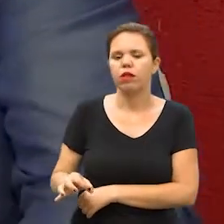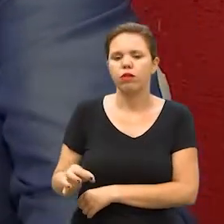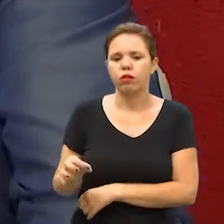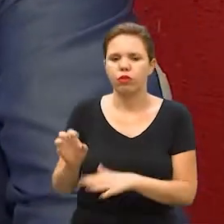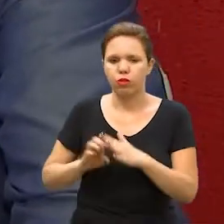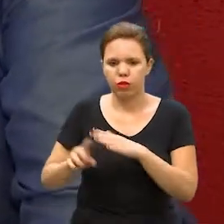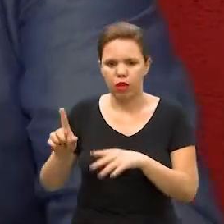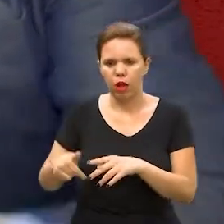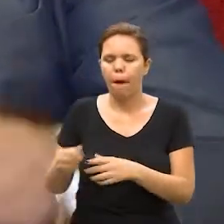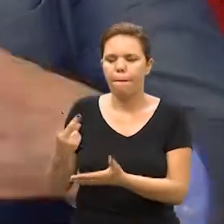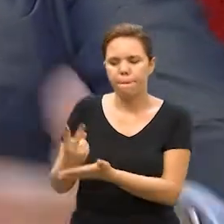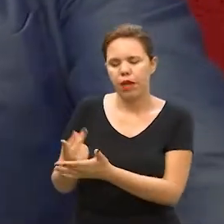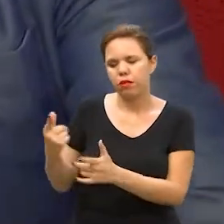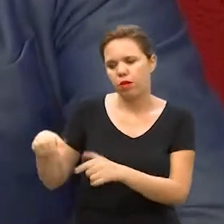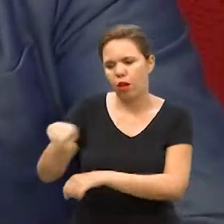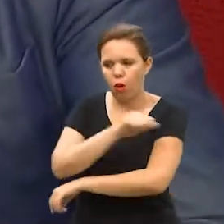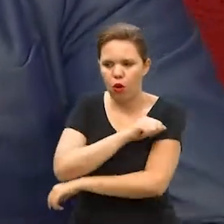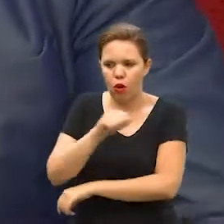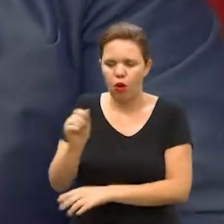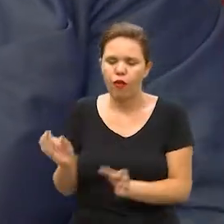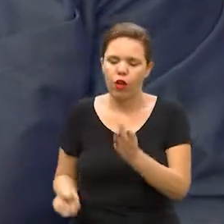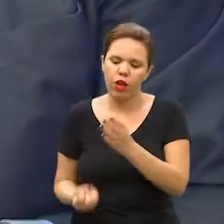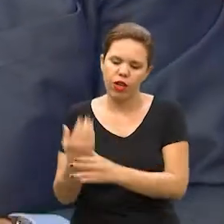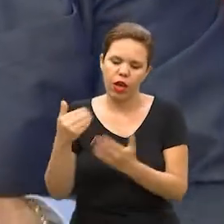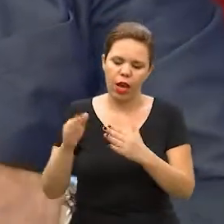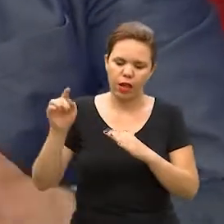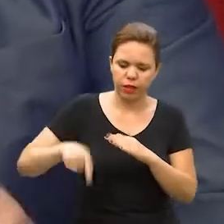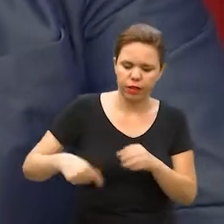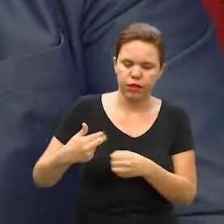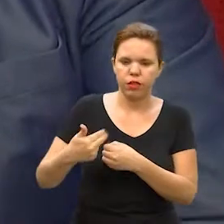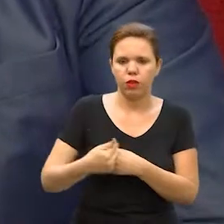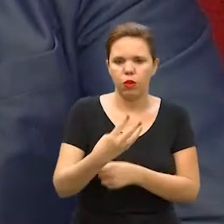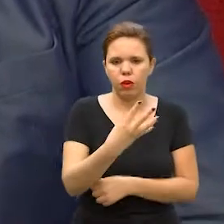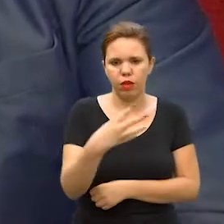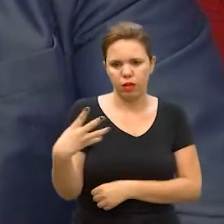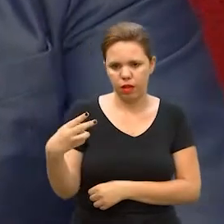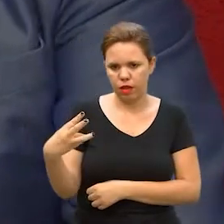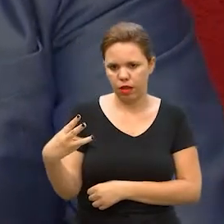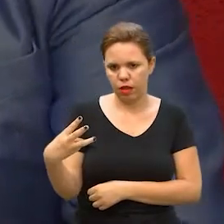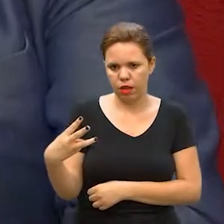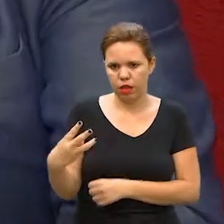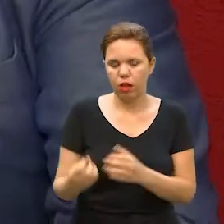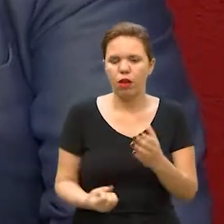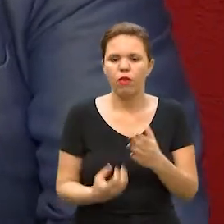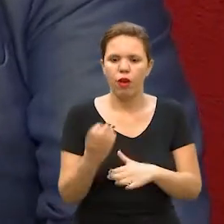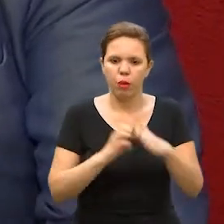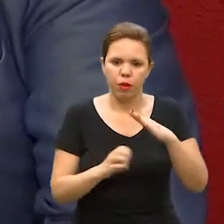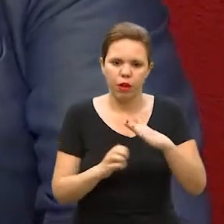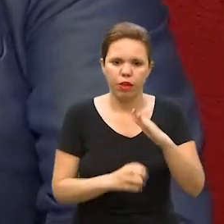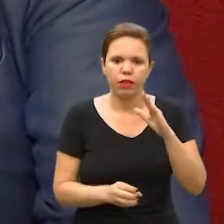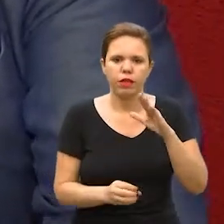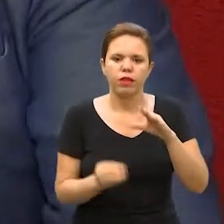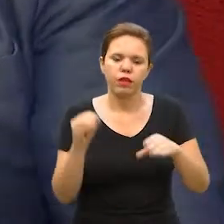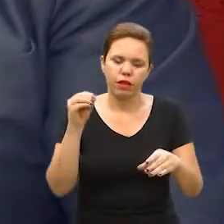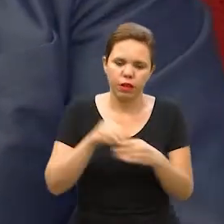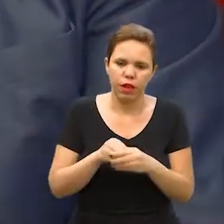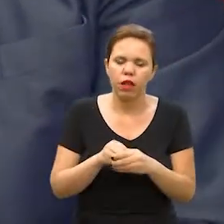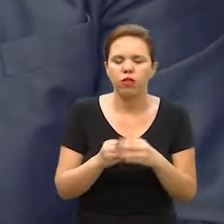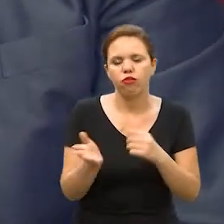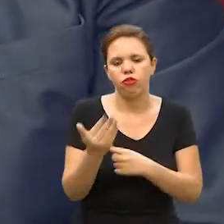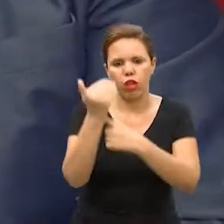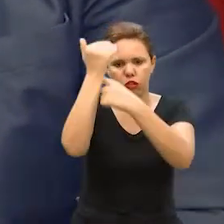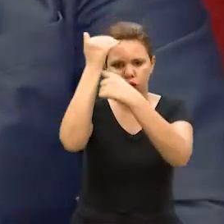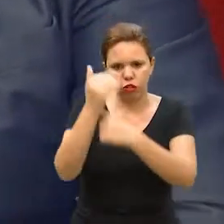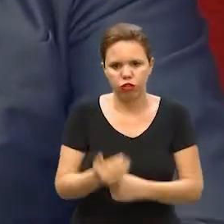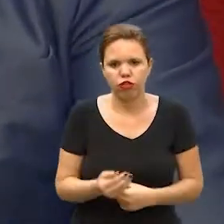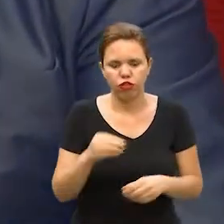mesmo por alunos, foram incubadas aqui. 43 delas foram de empresas que saíram de tecnologia da universidade mesmo, que a gente chama de